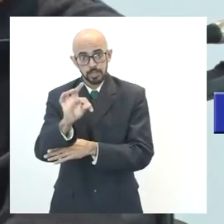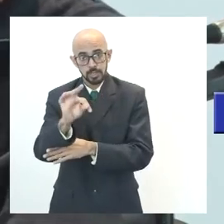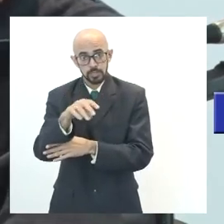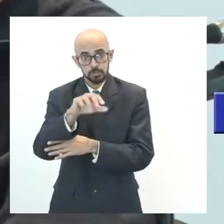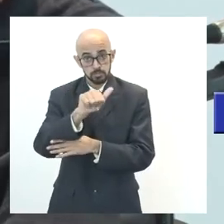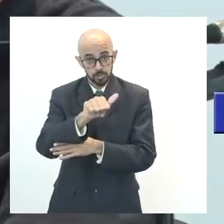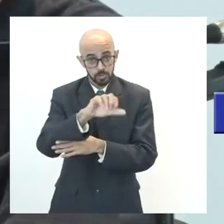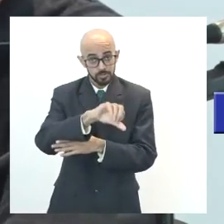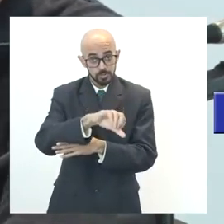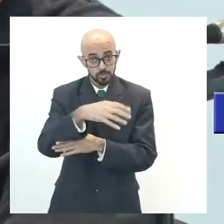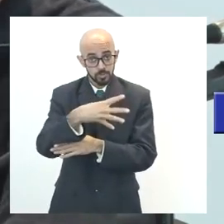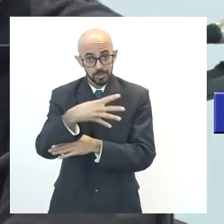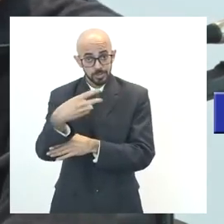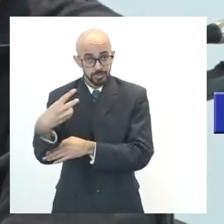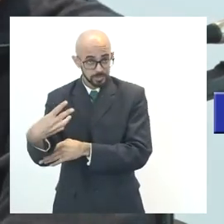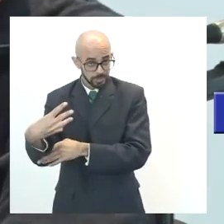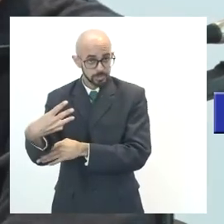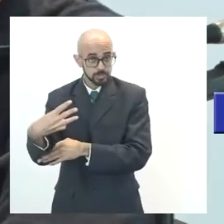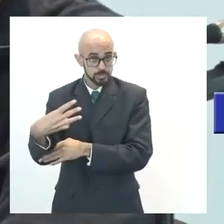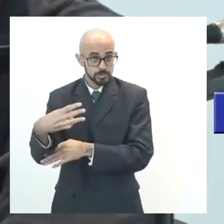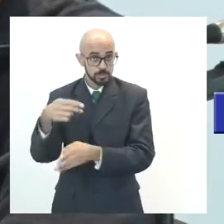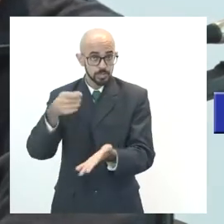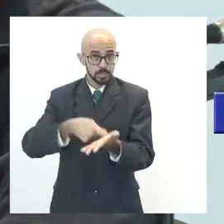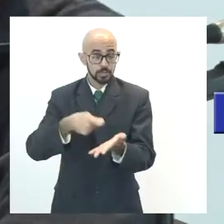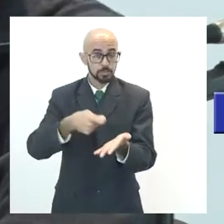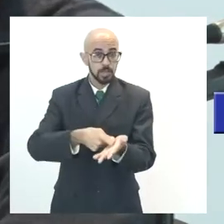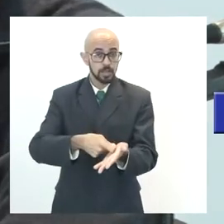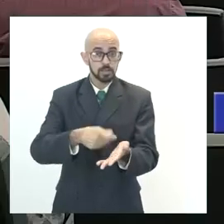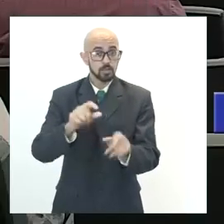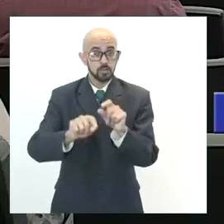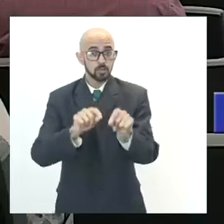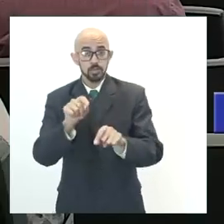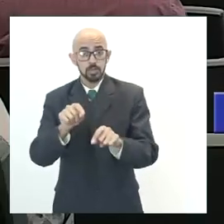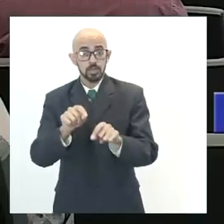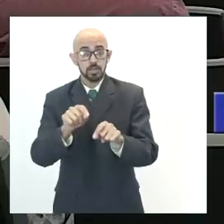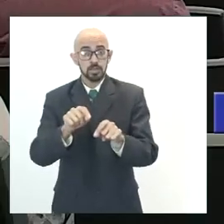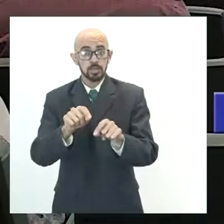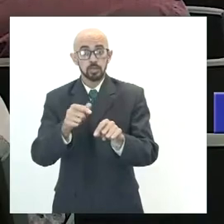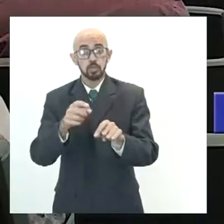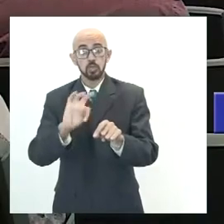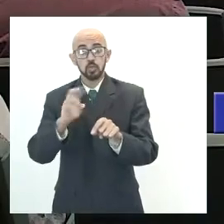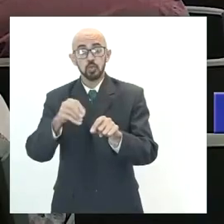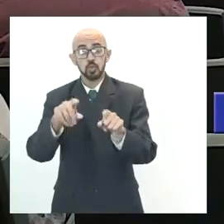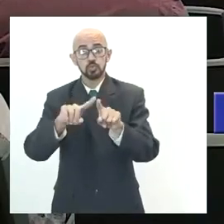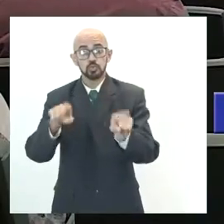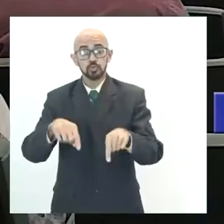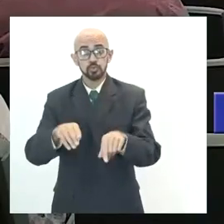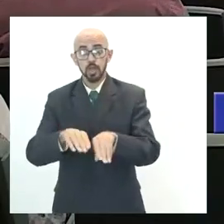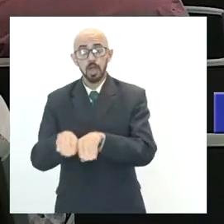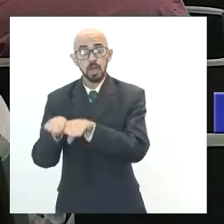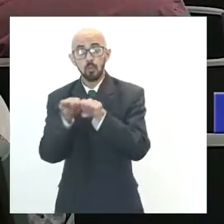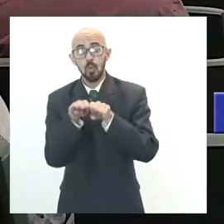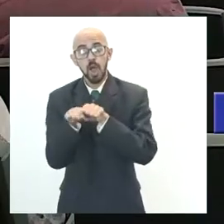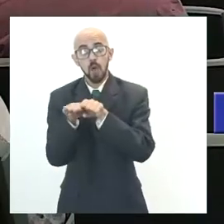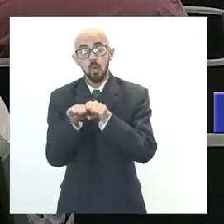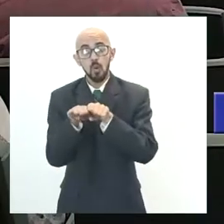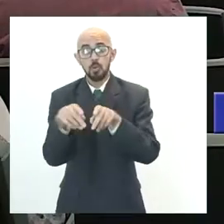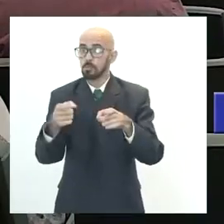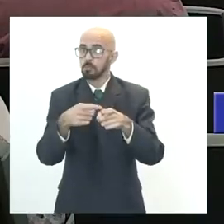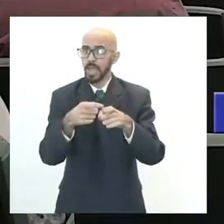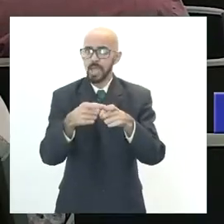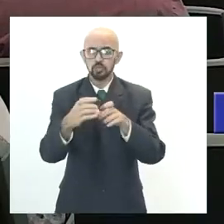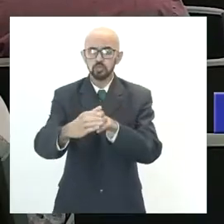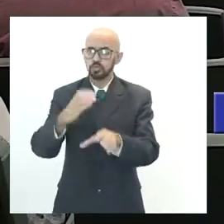já determinava que não existe o trabalhador todos os trabalhadores são iguais então o médico ele é o trabalhador o